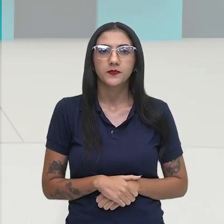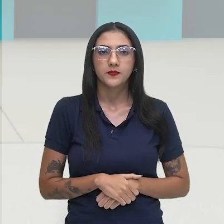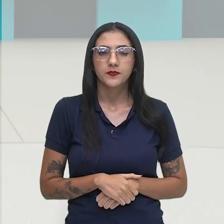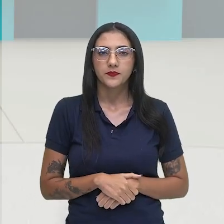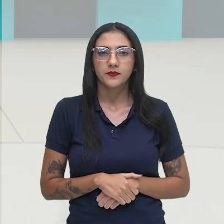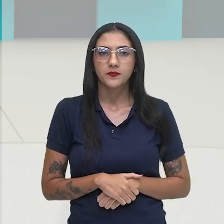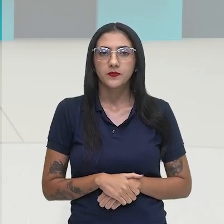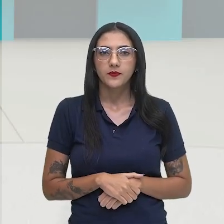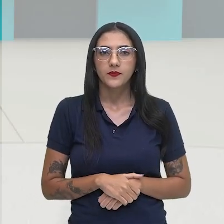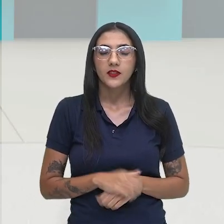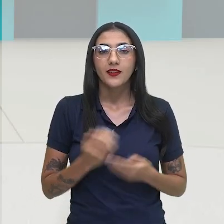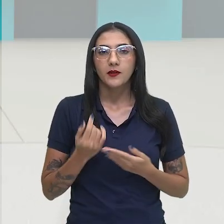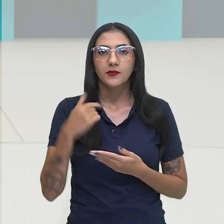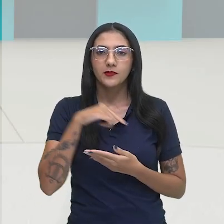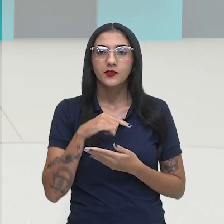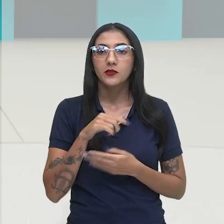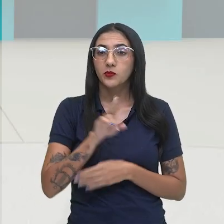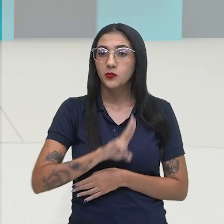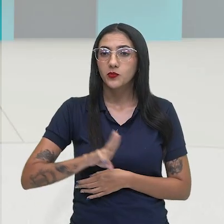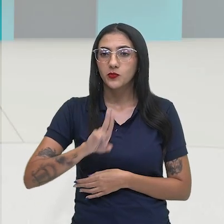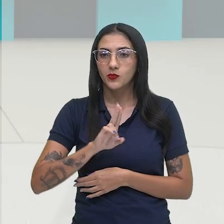está criptografado, como é a função,